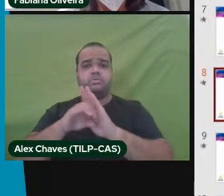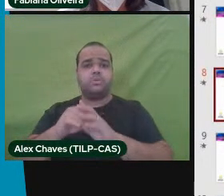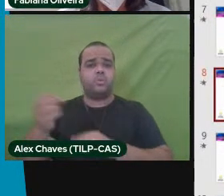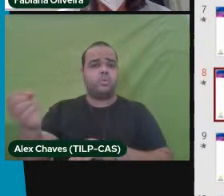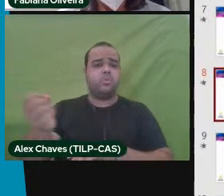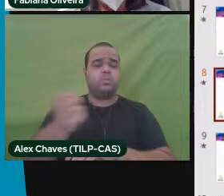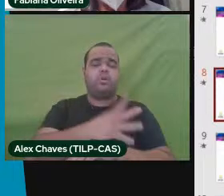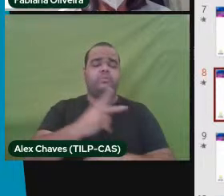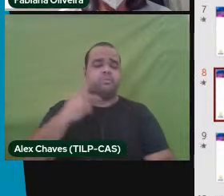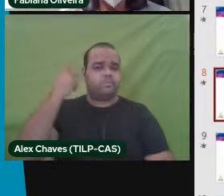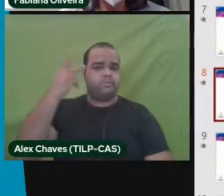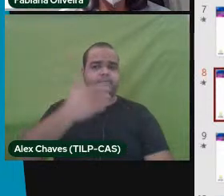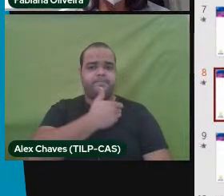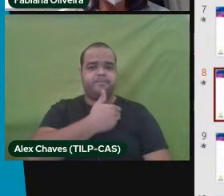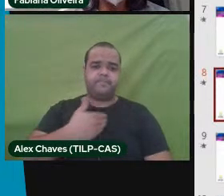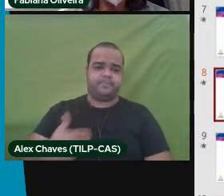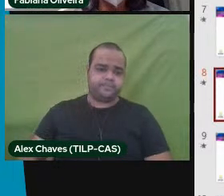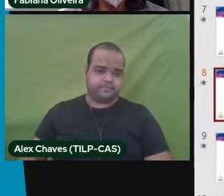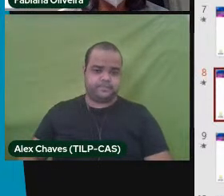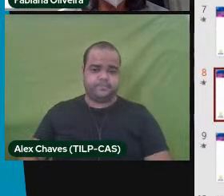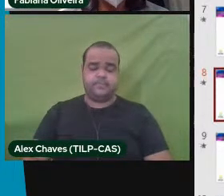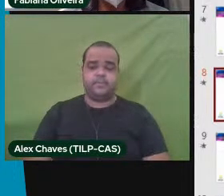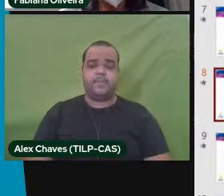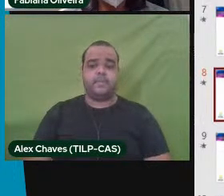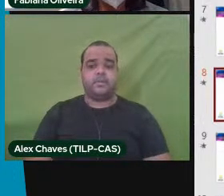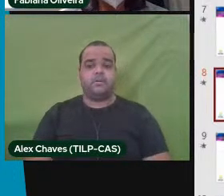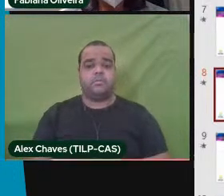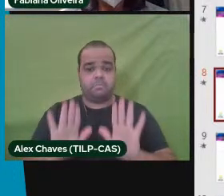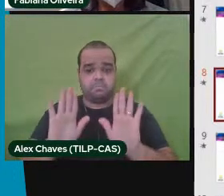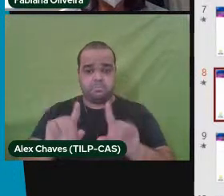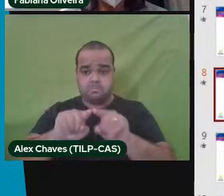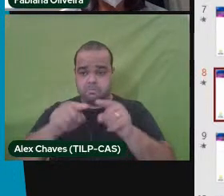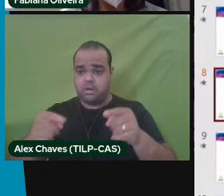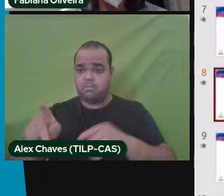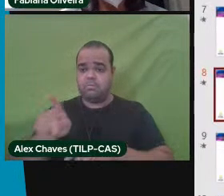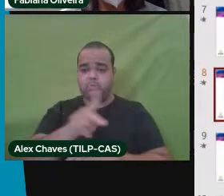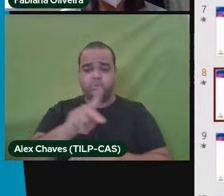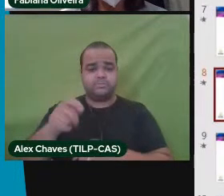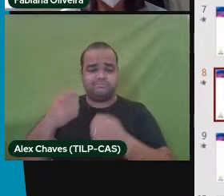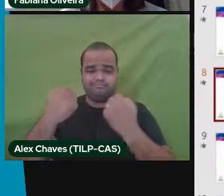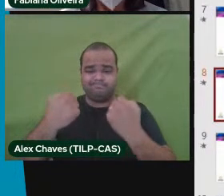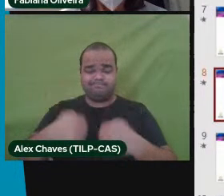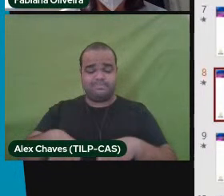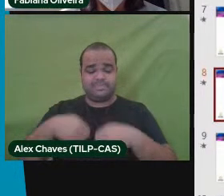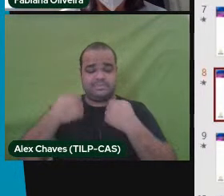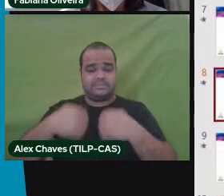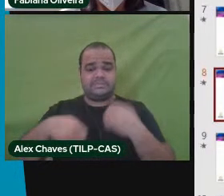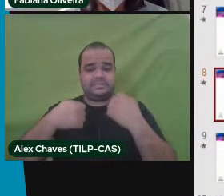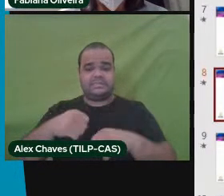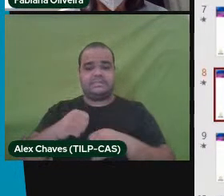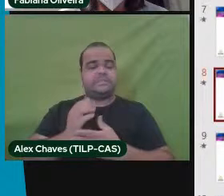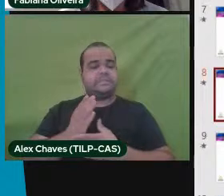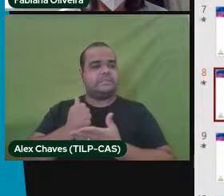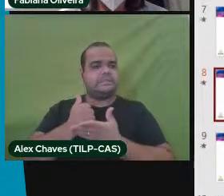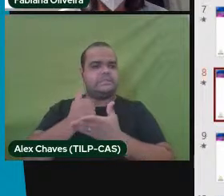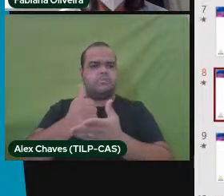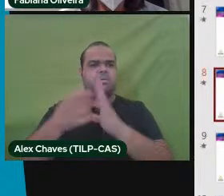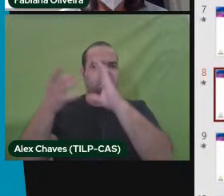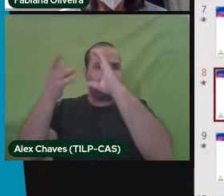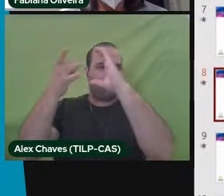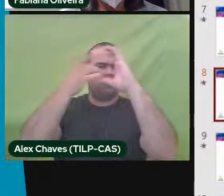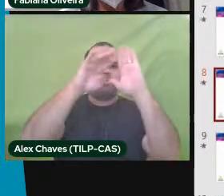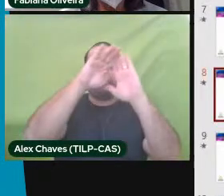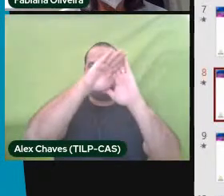públicas. Para isso, o professor precisa trabalhar apoiado no rigor intelectual, na